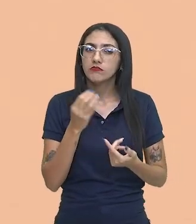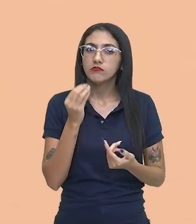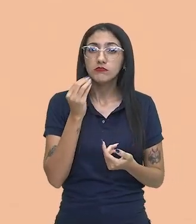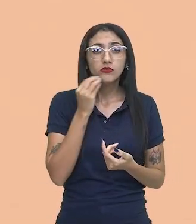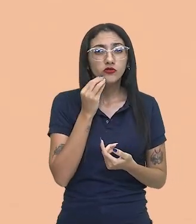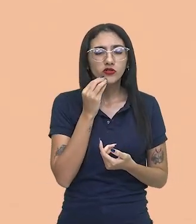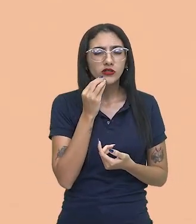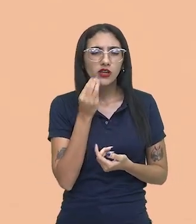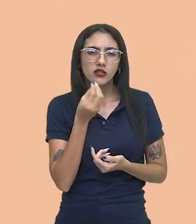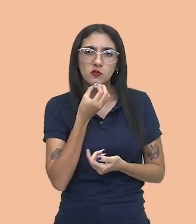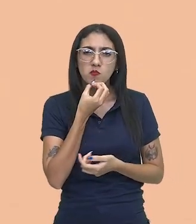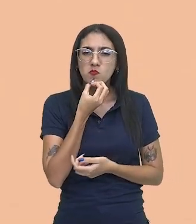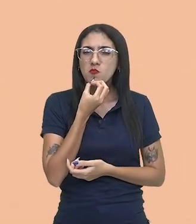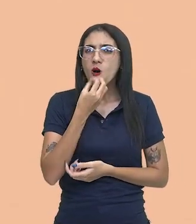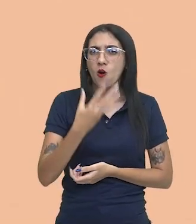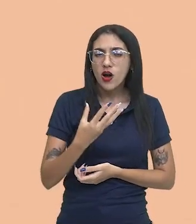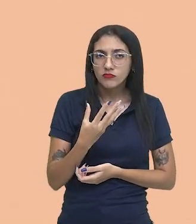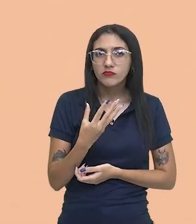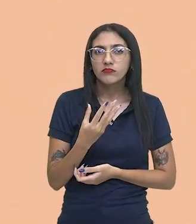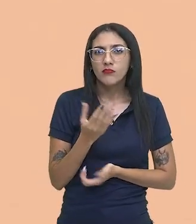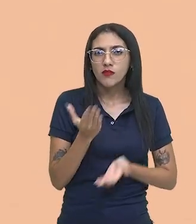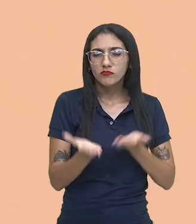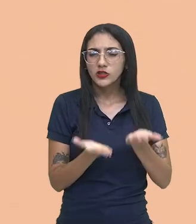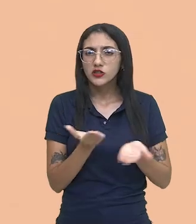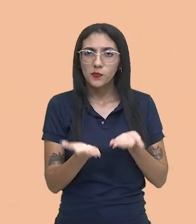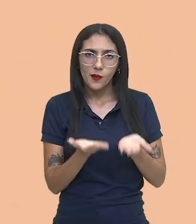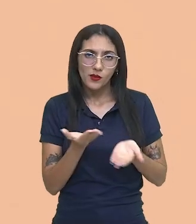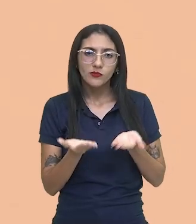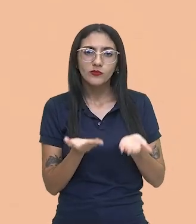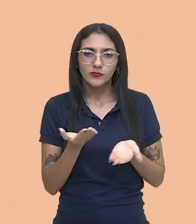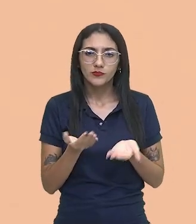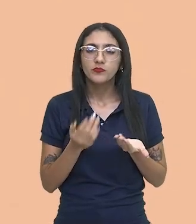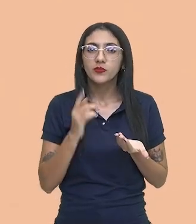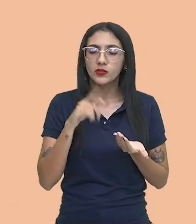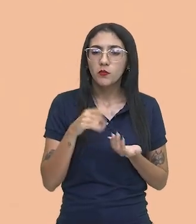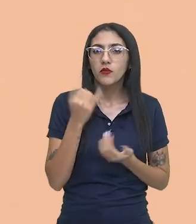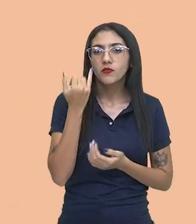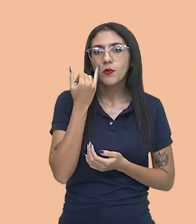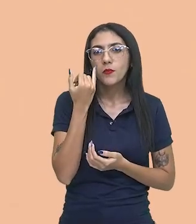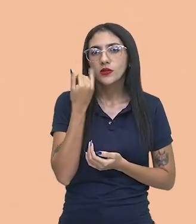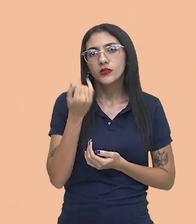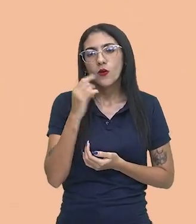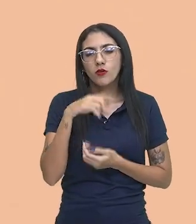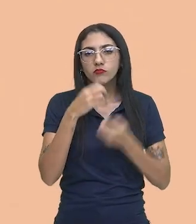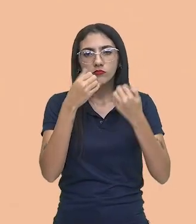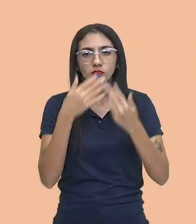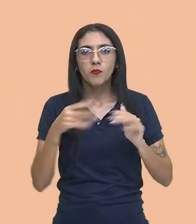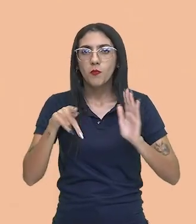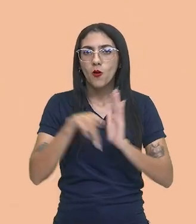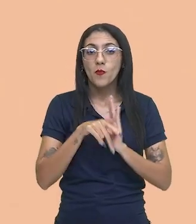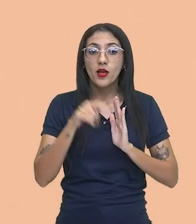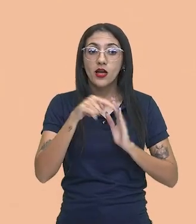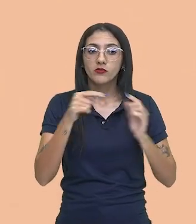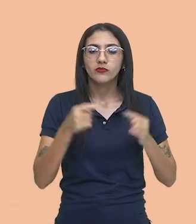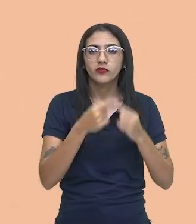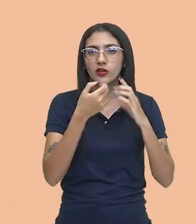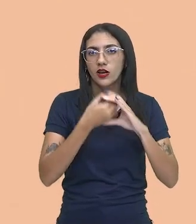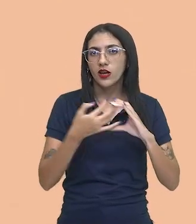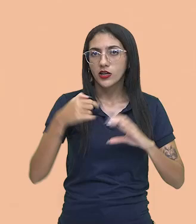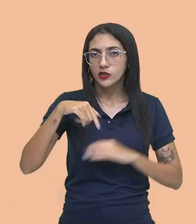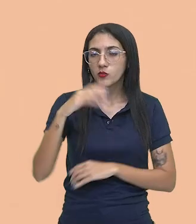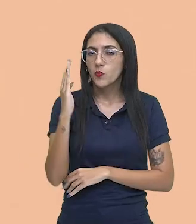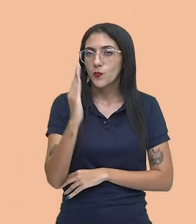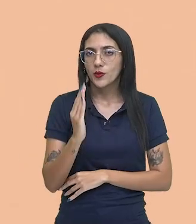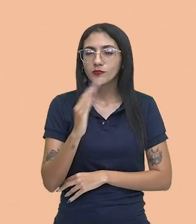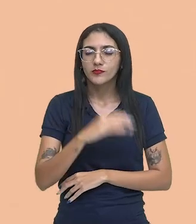tendo algum acesso a alguma coisa, né? É um indício que, por exemplo, explica as características do Brasil.